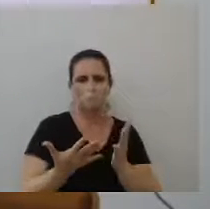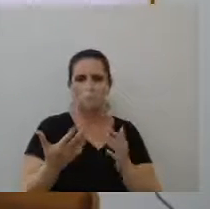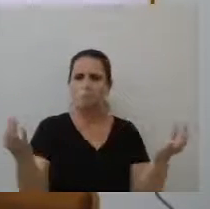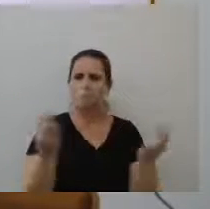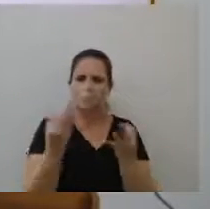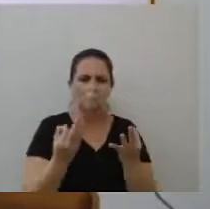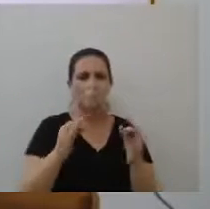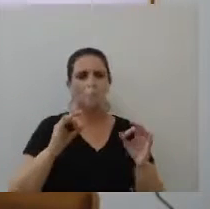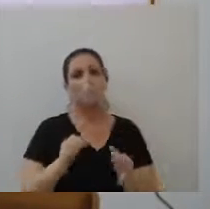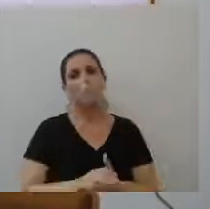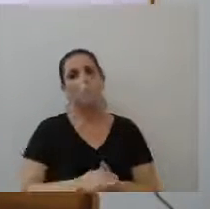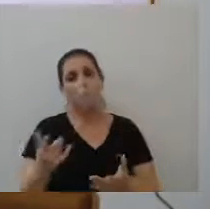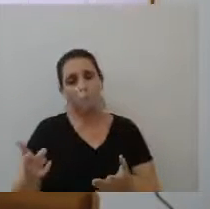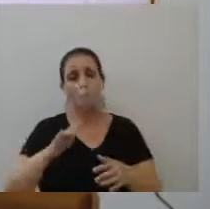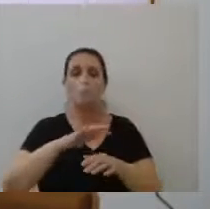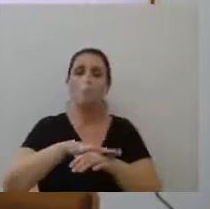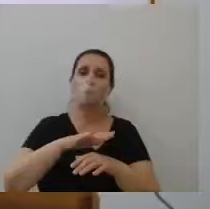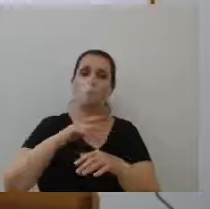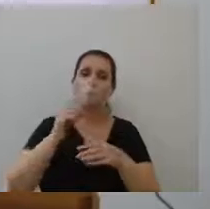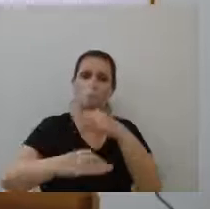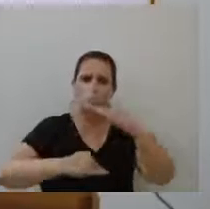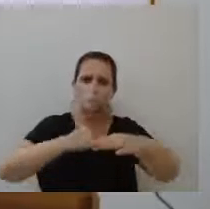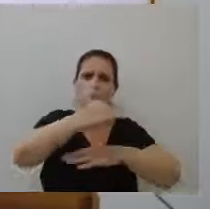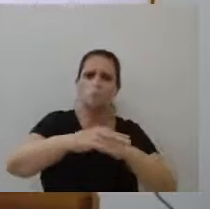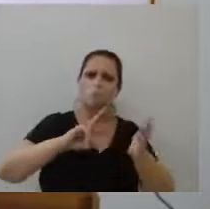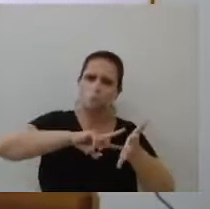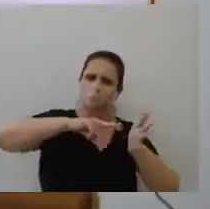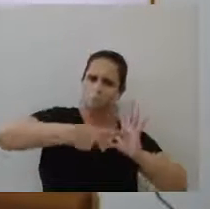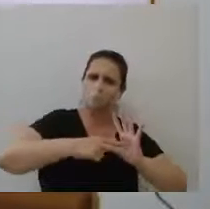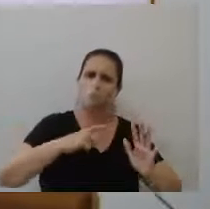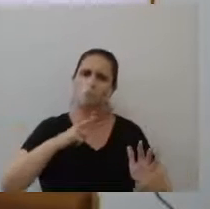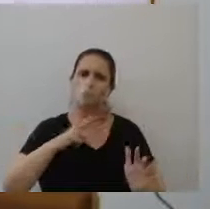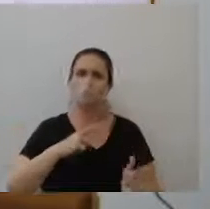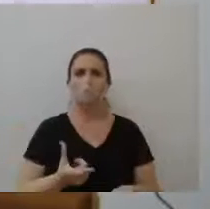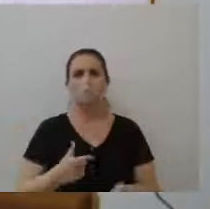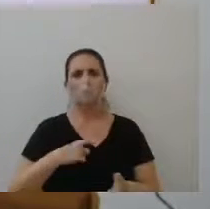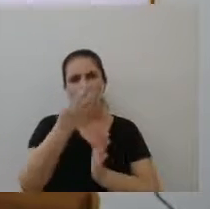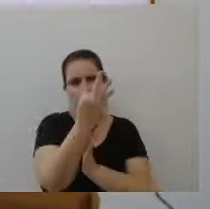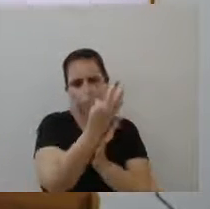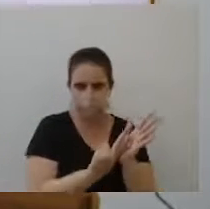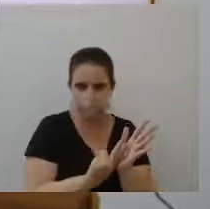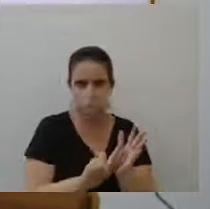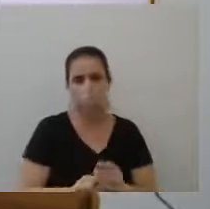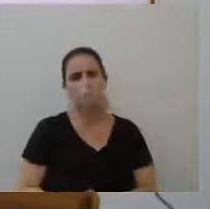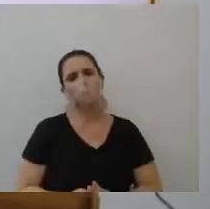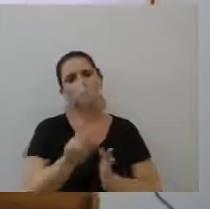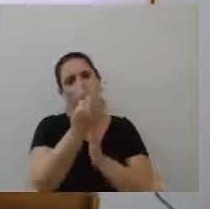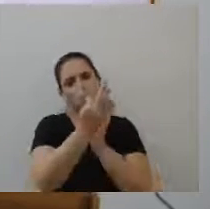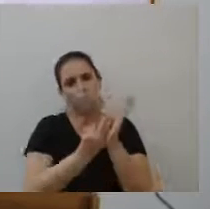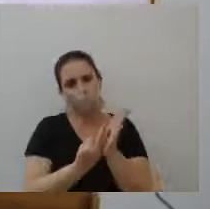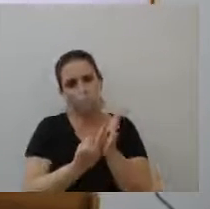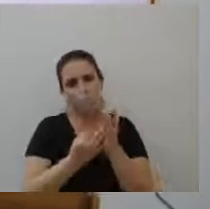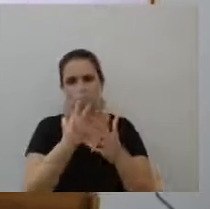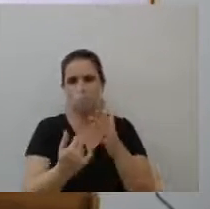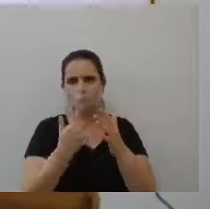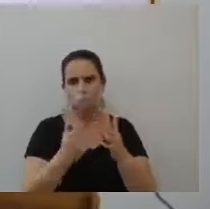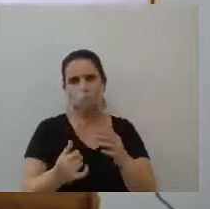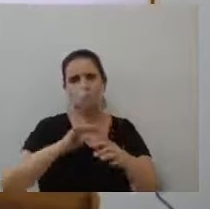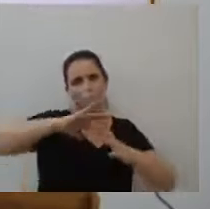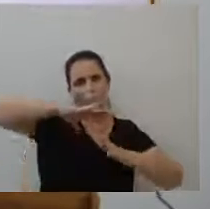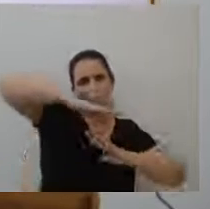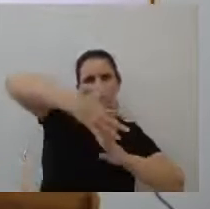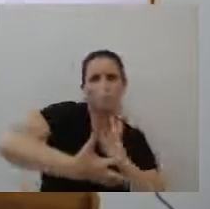problemas, denuncia absurdos. Agora vamos só dar uma credibilidade à charge com